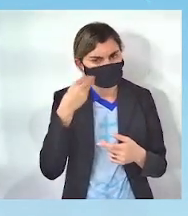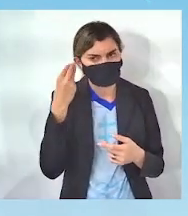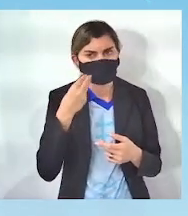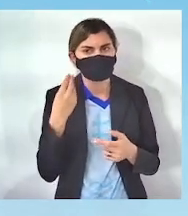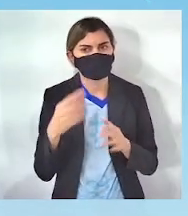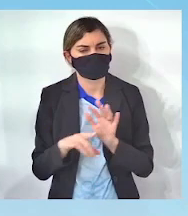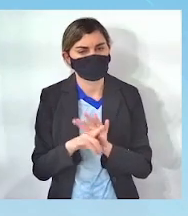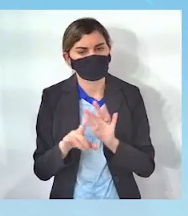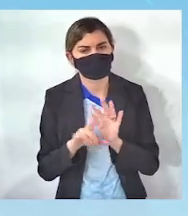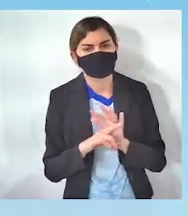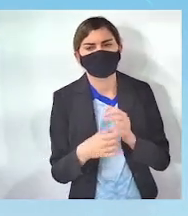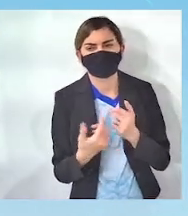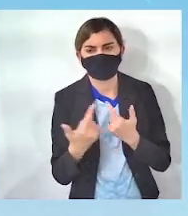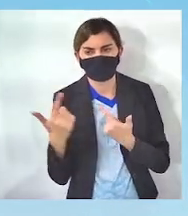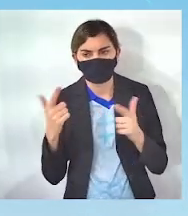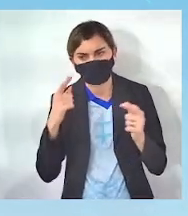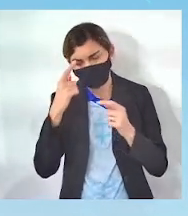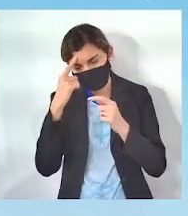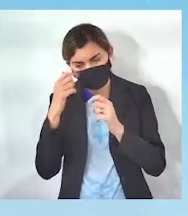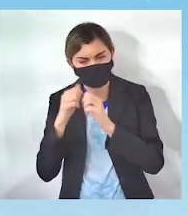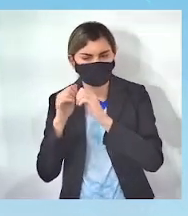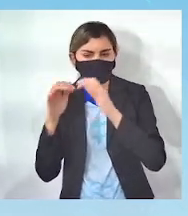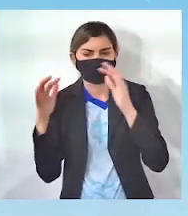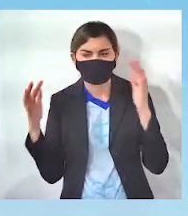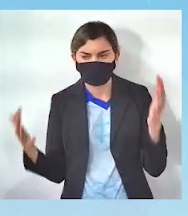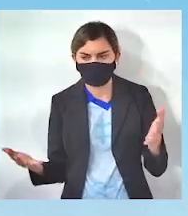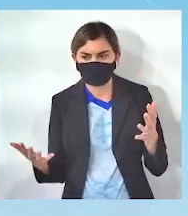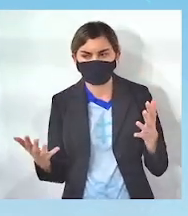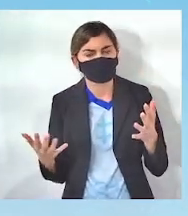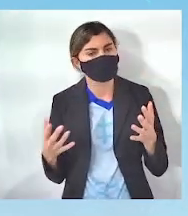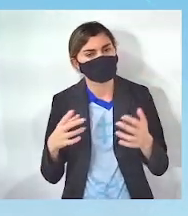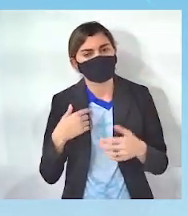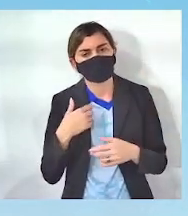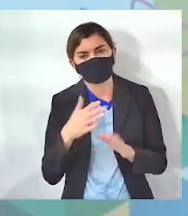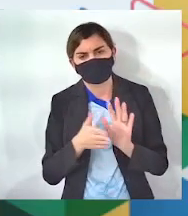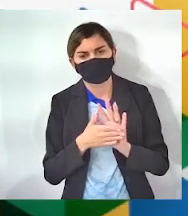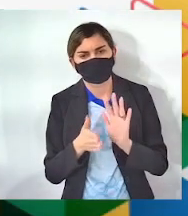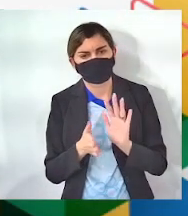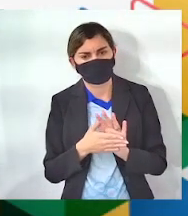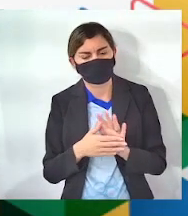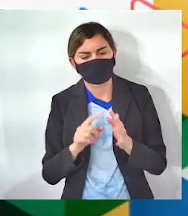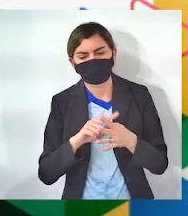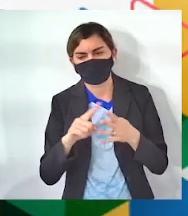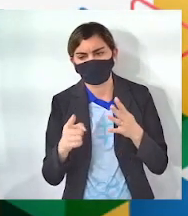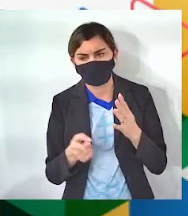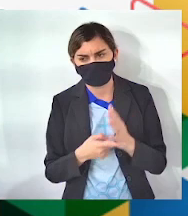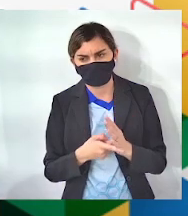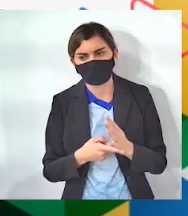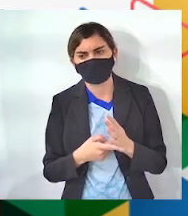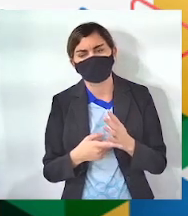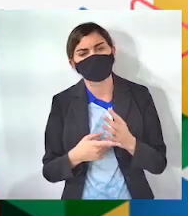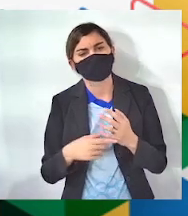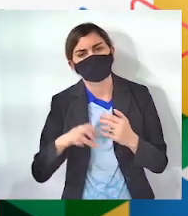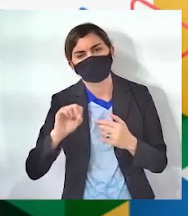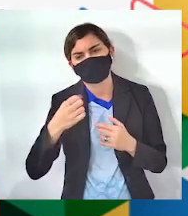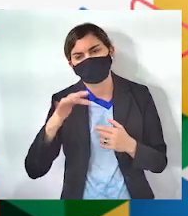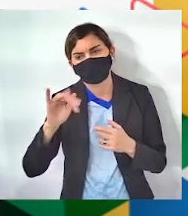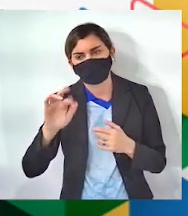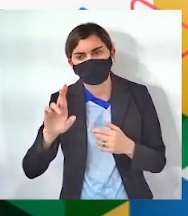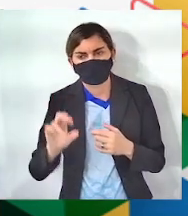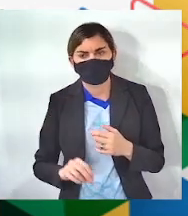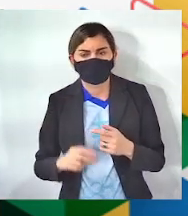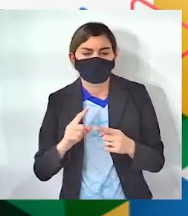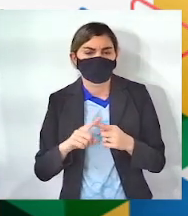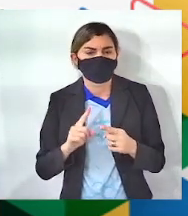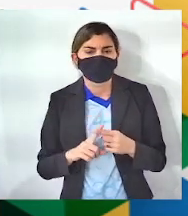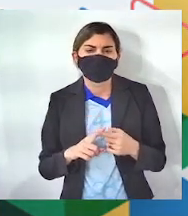leis ponderais, outras da imaginação do Dalton, ele propõe: o átomo então tem que ser esférico, tá? Por